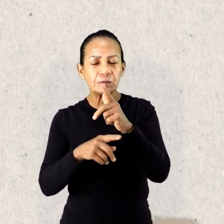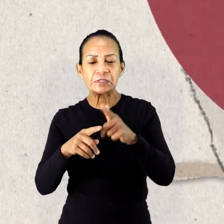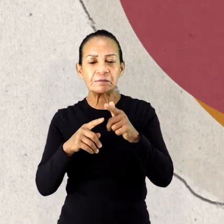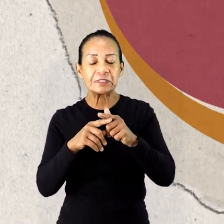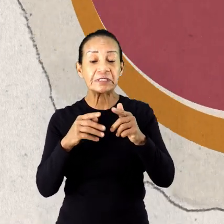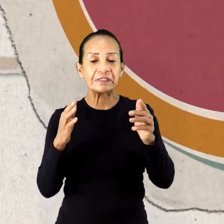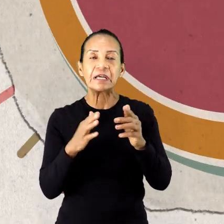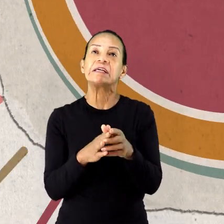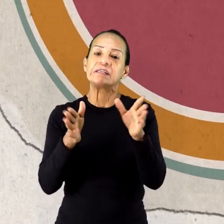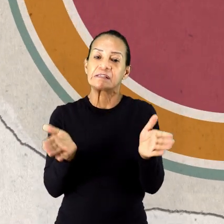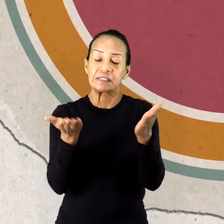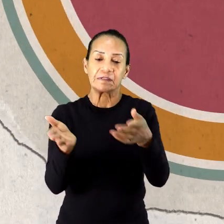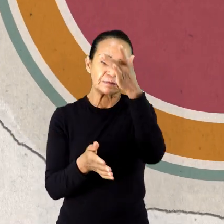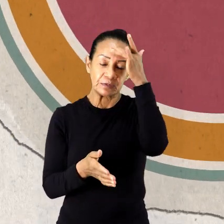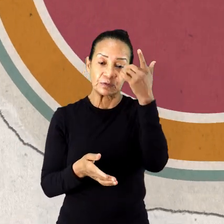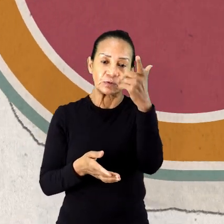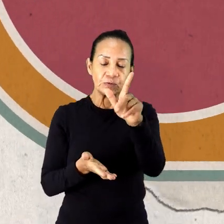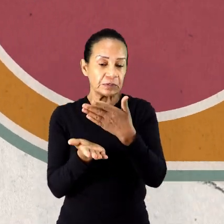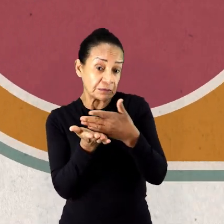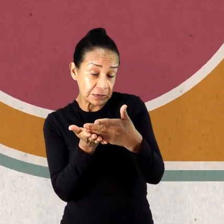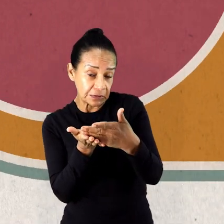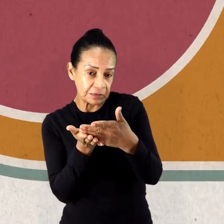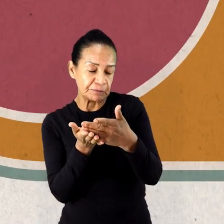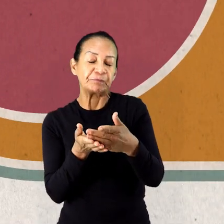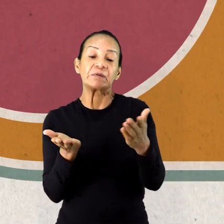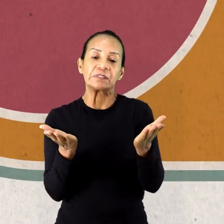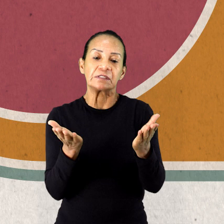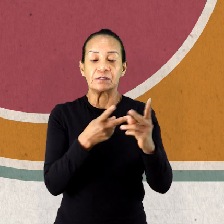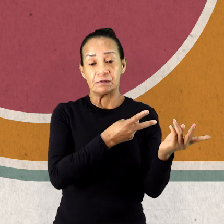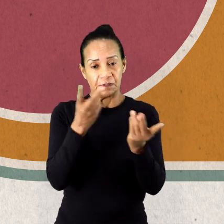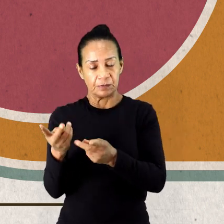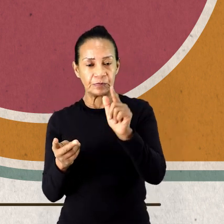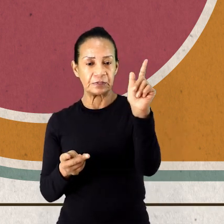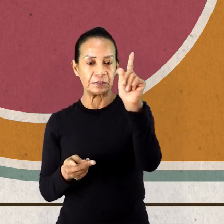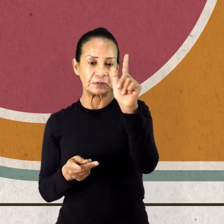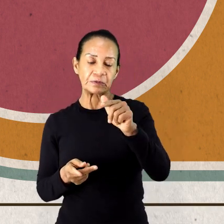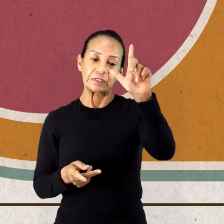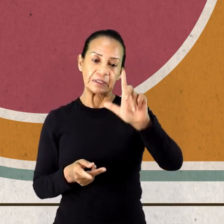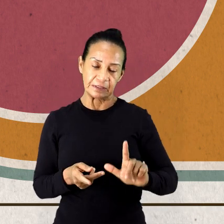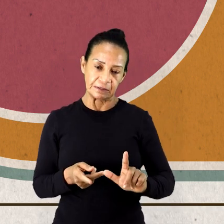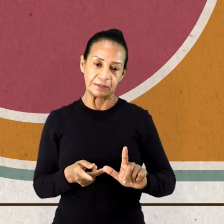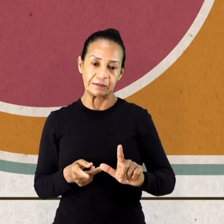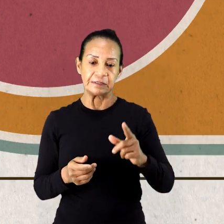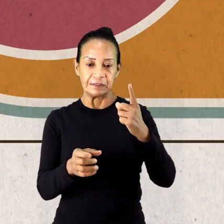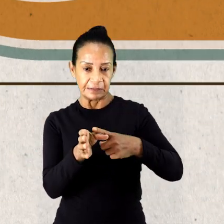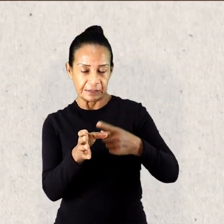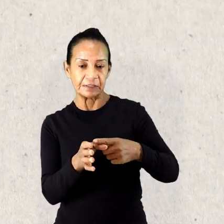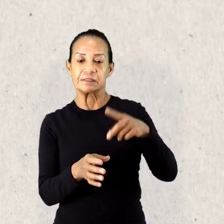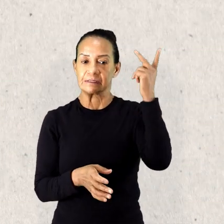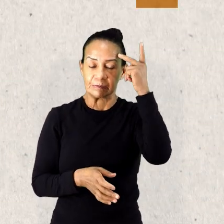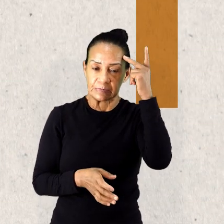histórias possa inspirar outras iniciativas. Nessa edição, visitamos a Zona Leste da cidade de São Paulo, uma região